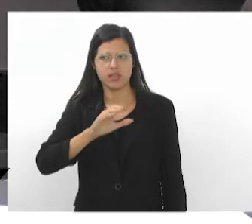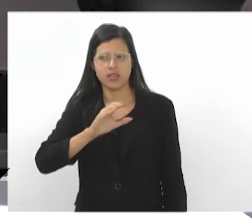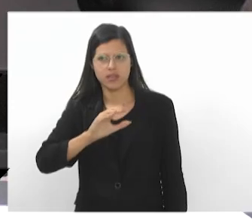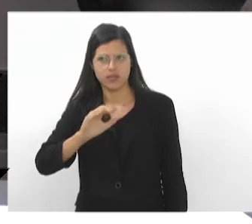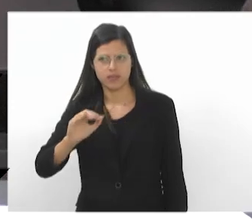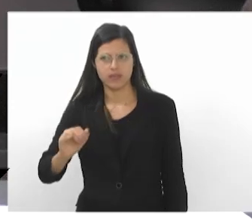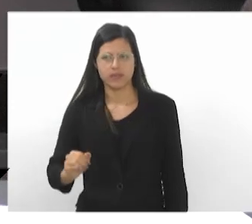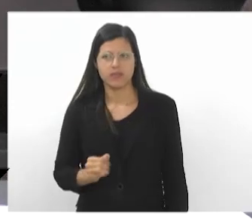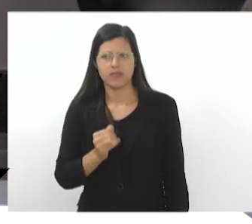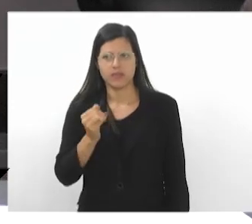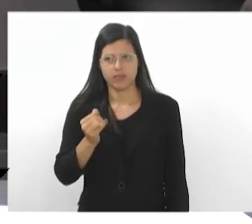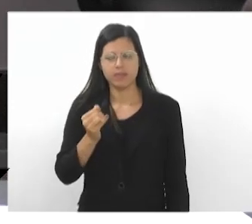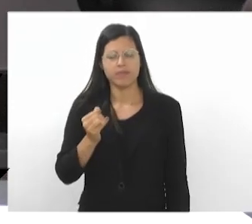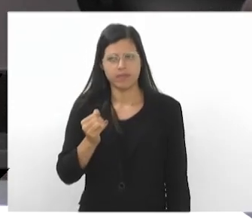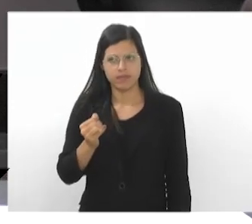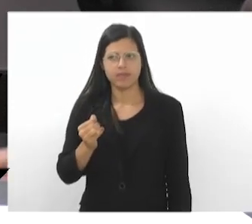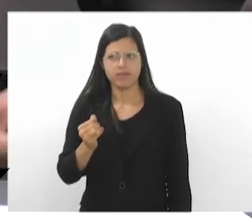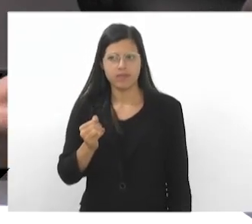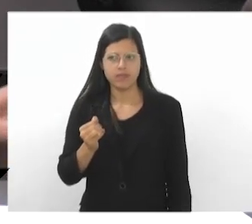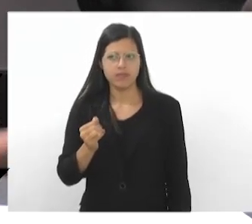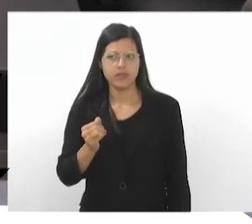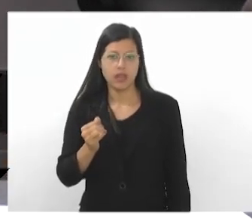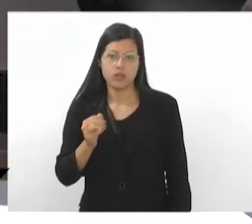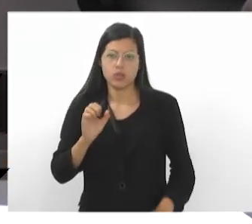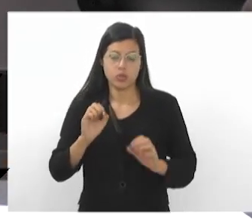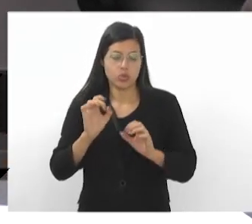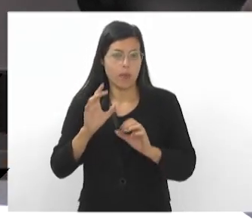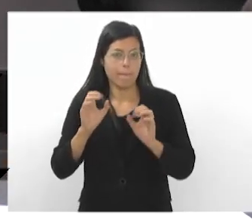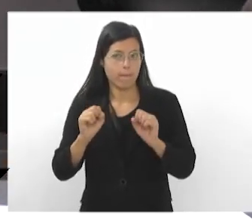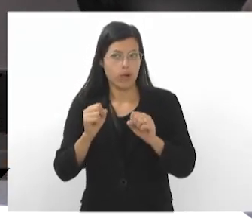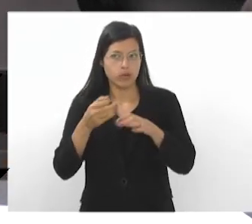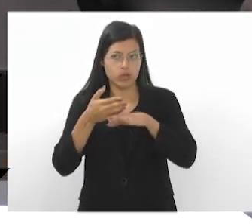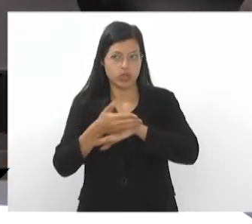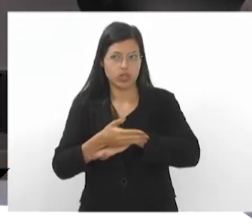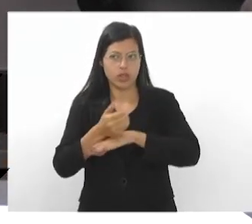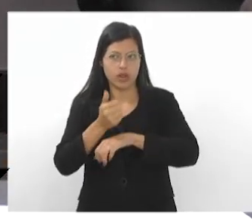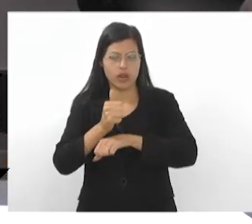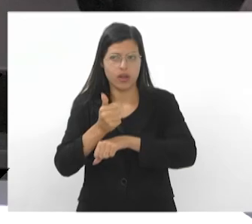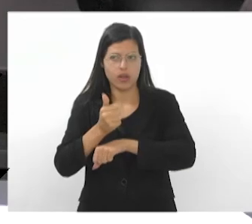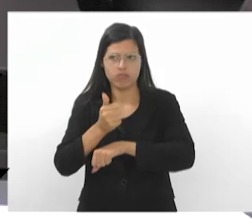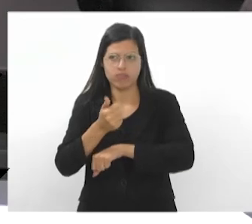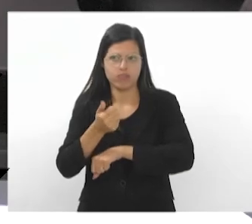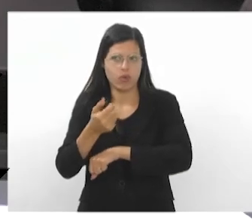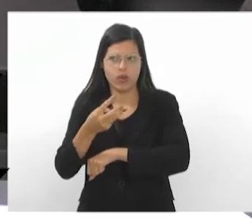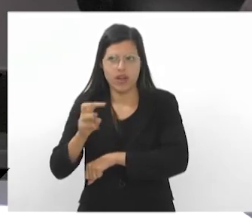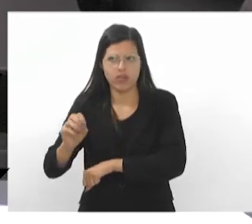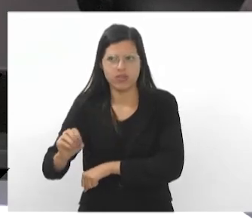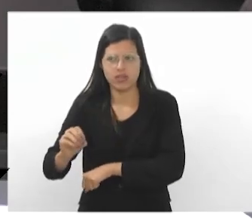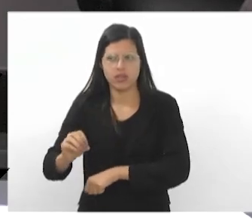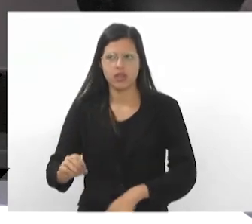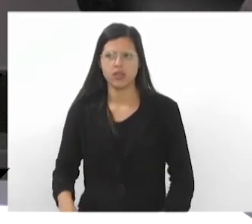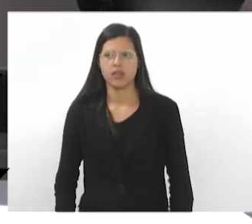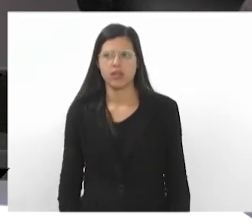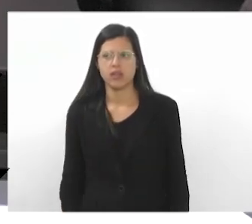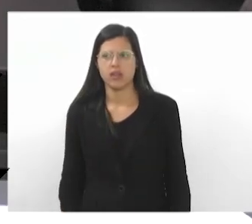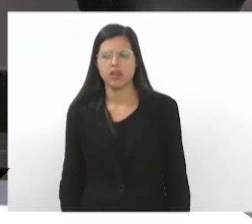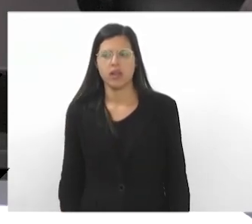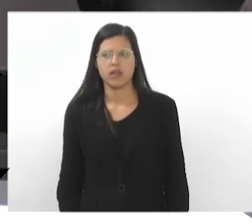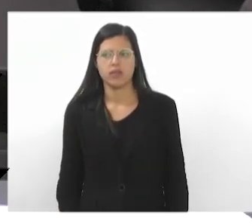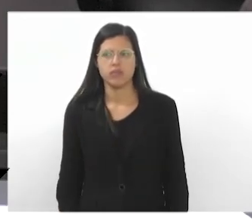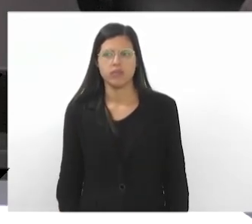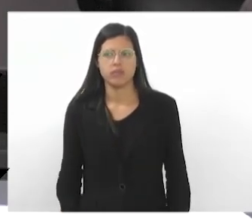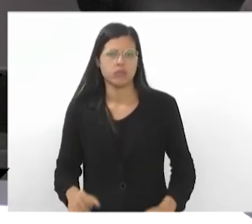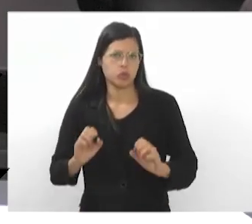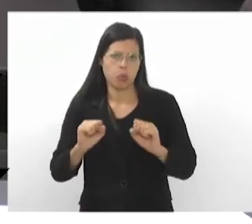11h30. Então a gente Sem pode problema. fazer. Ainda a gente, mais que essa reunião vai ser na sala do Dr. Luiz Paulo. então a gente pode adequar o